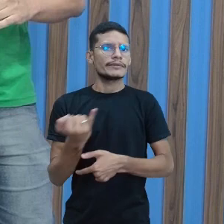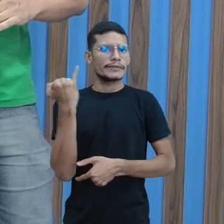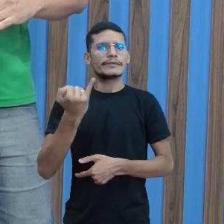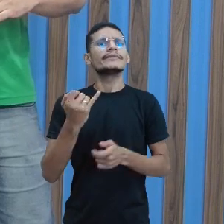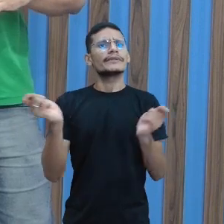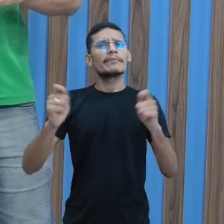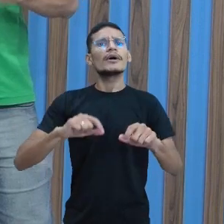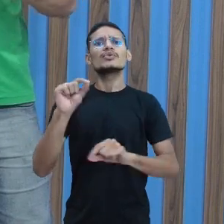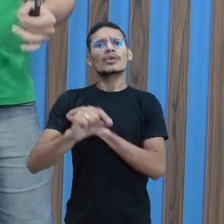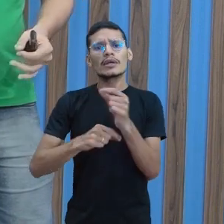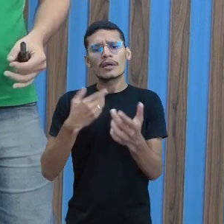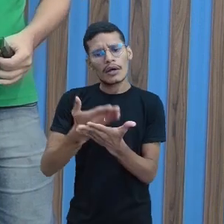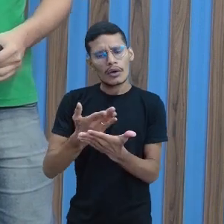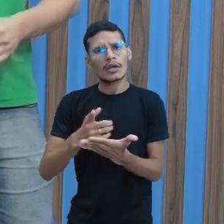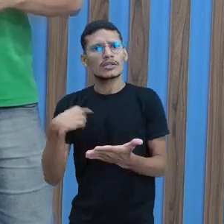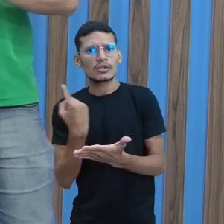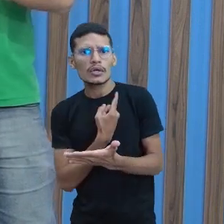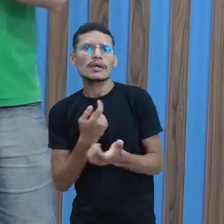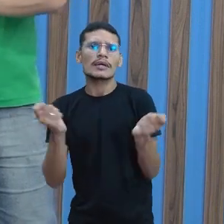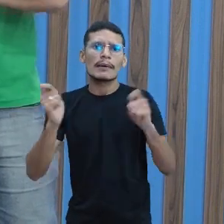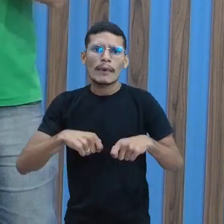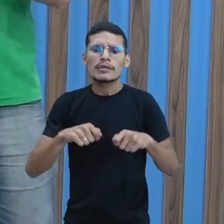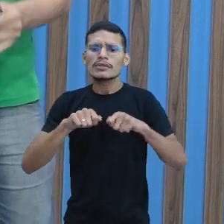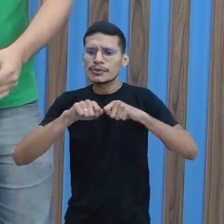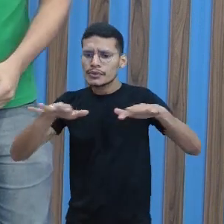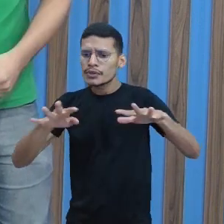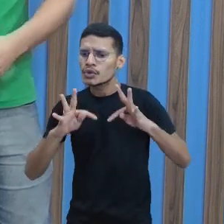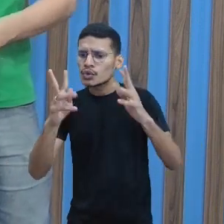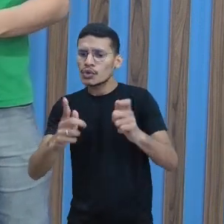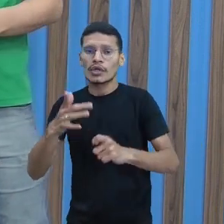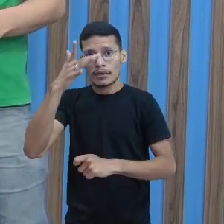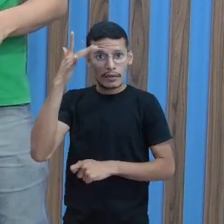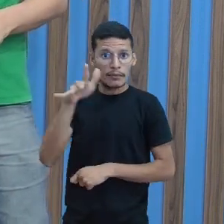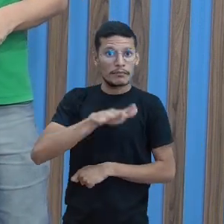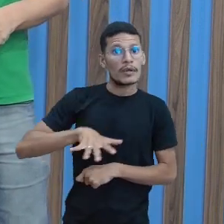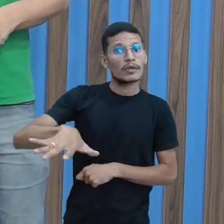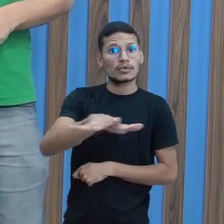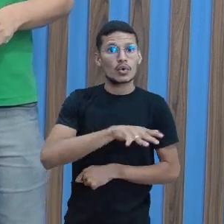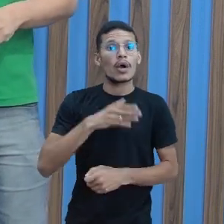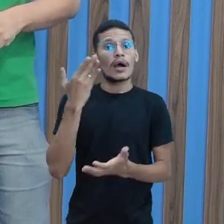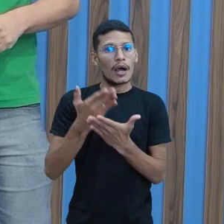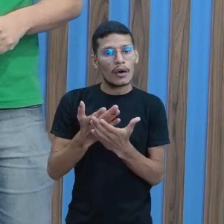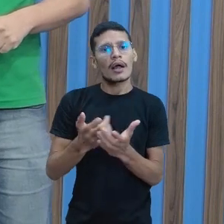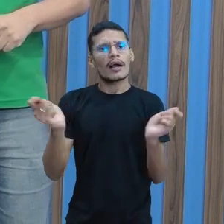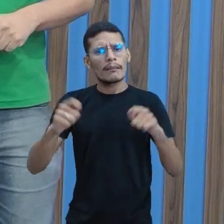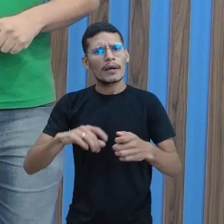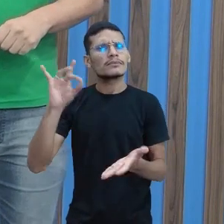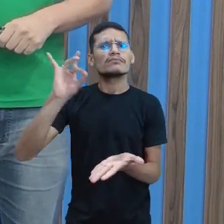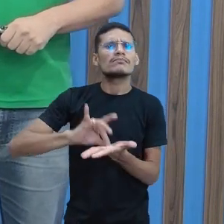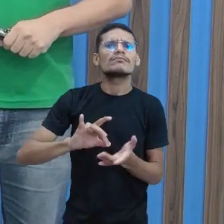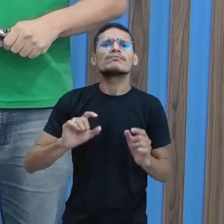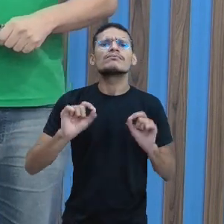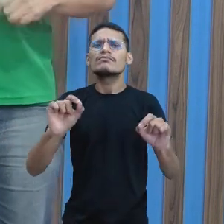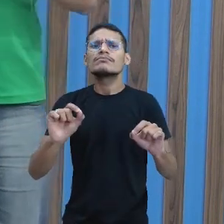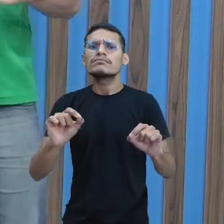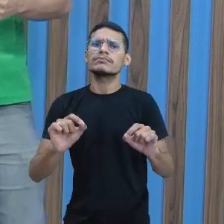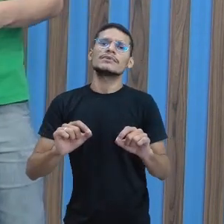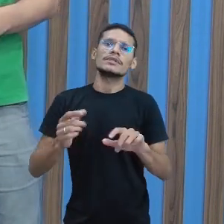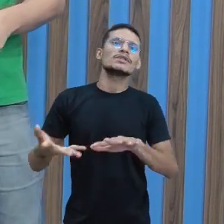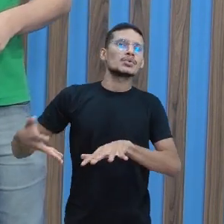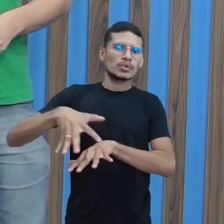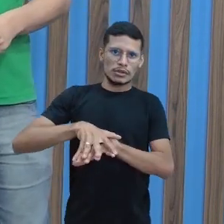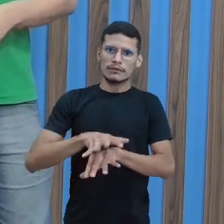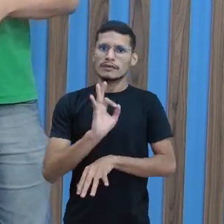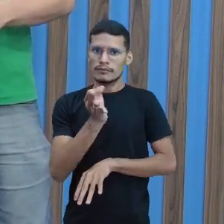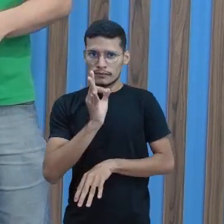para que as nossas aulas cheguem, de fato, a todos e todas, né? Sejam aulas, de fato, enfim, inclusivas,